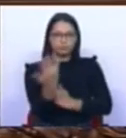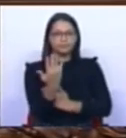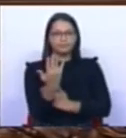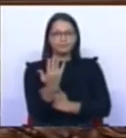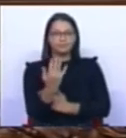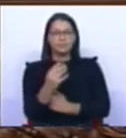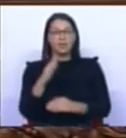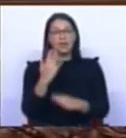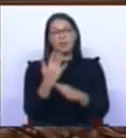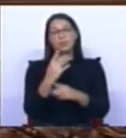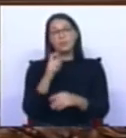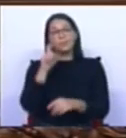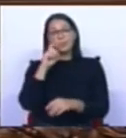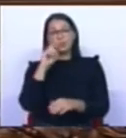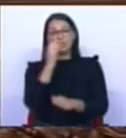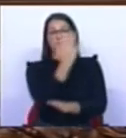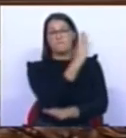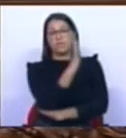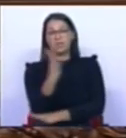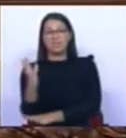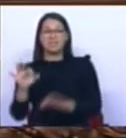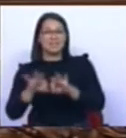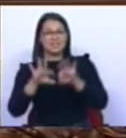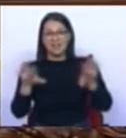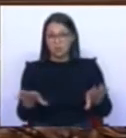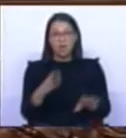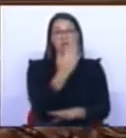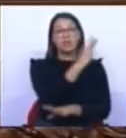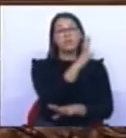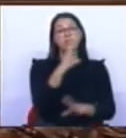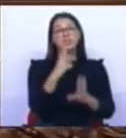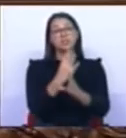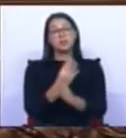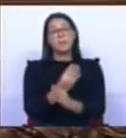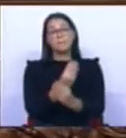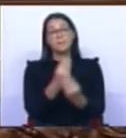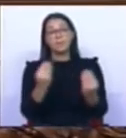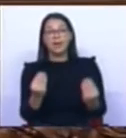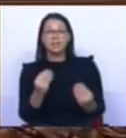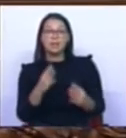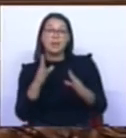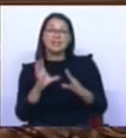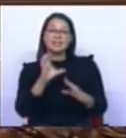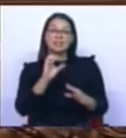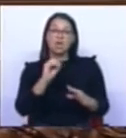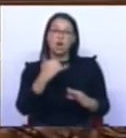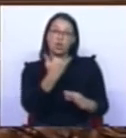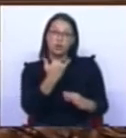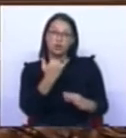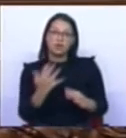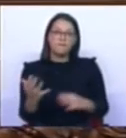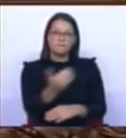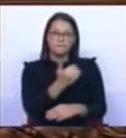meio para a retenção de carbono. Mais floresta significa maior capacidade de captura de CO2. Portugal precisa